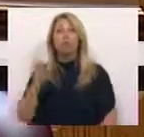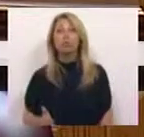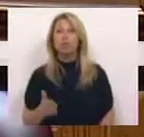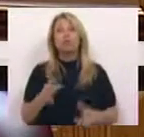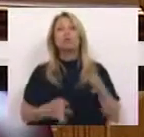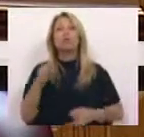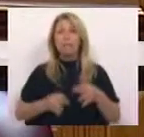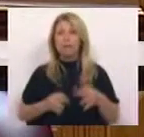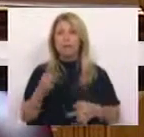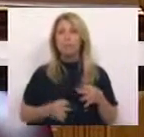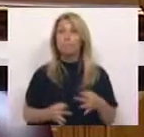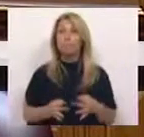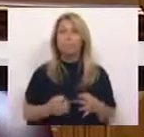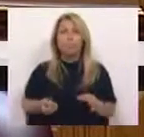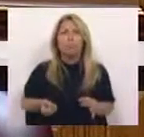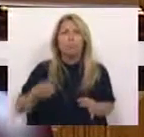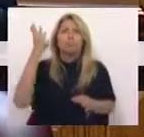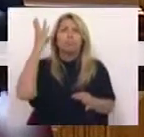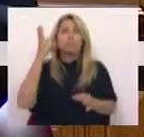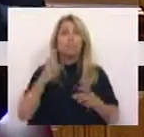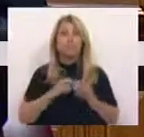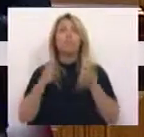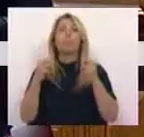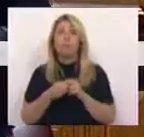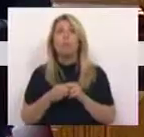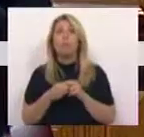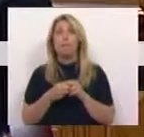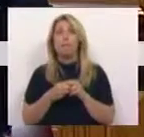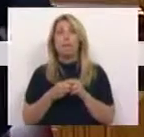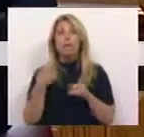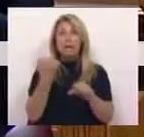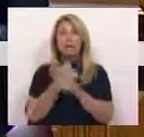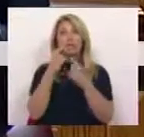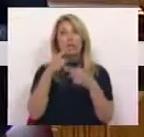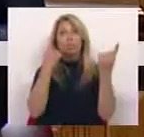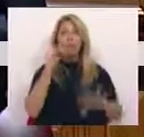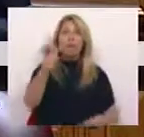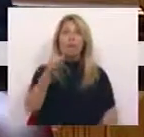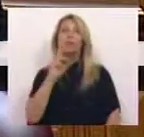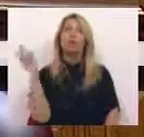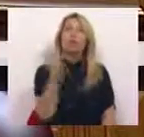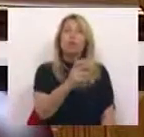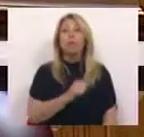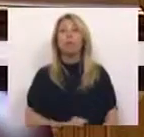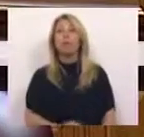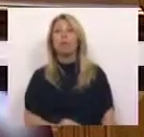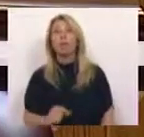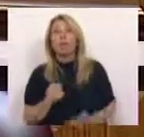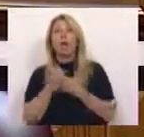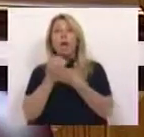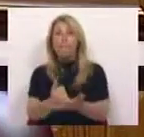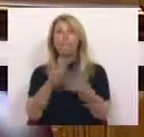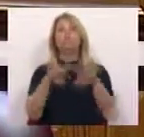justiça, com inúmeros problemas que os serviços públicos têm que responder, com os